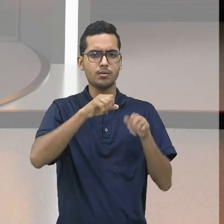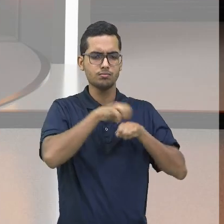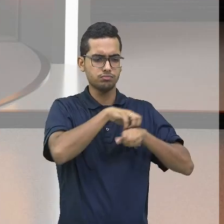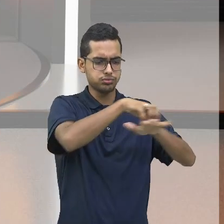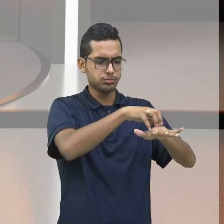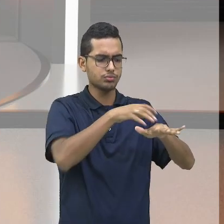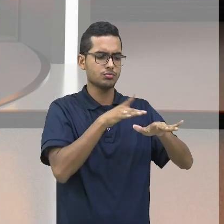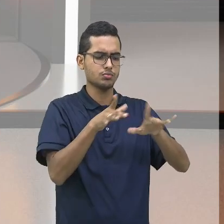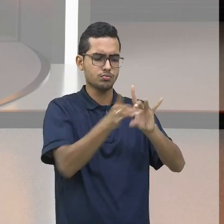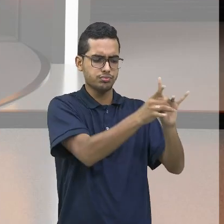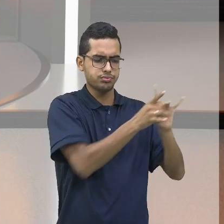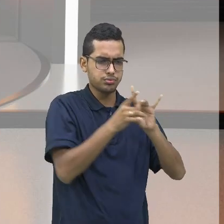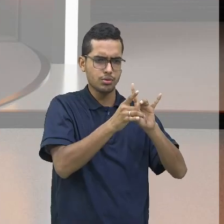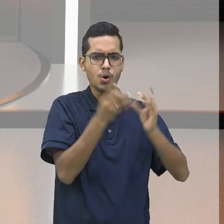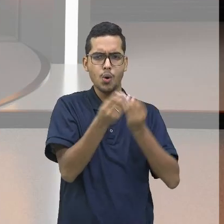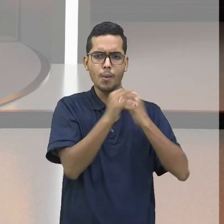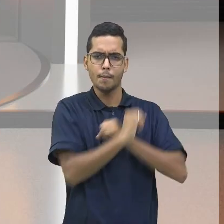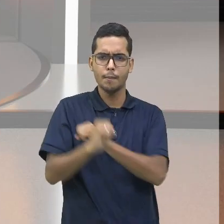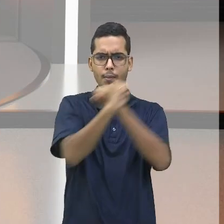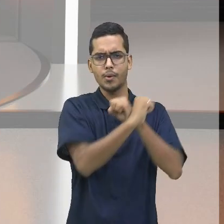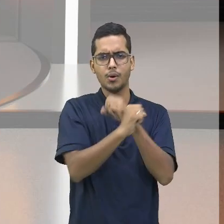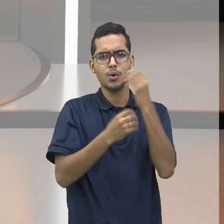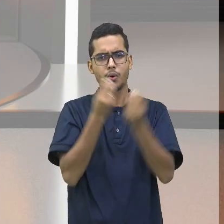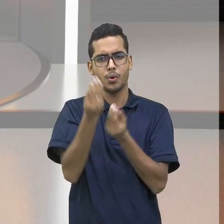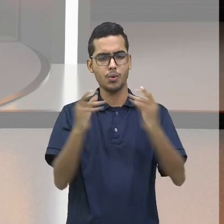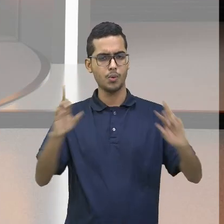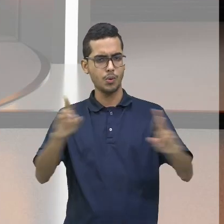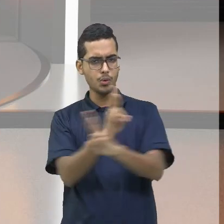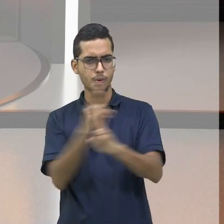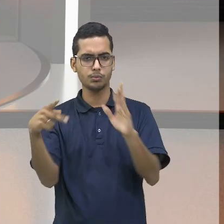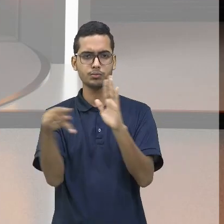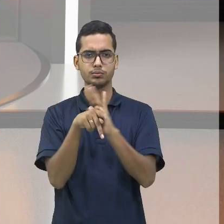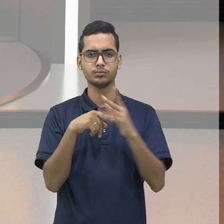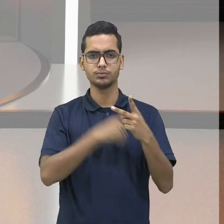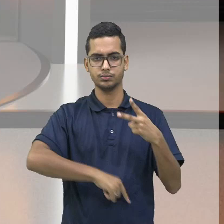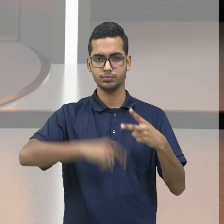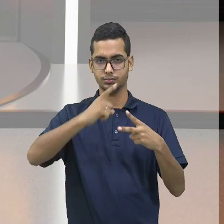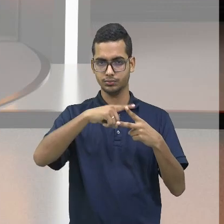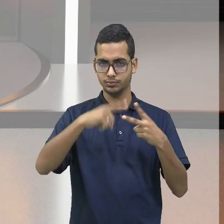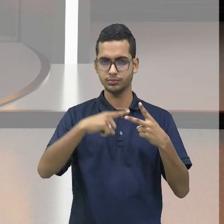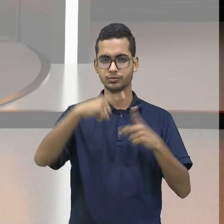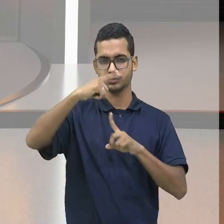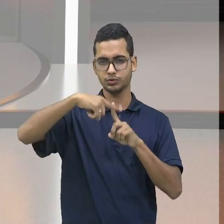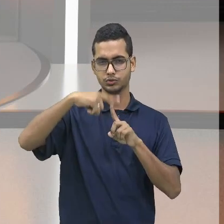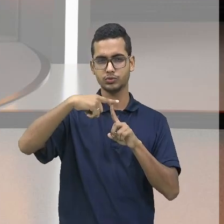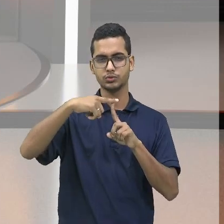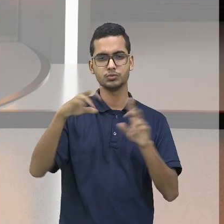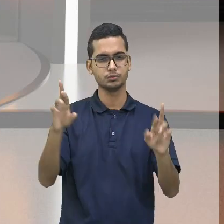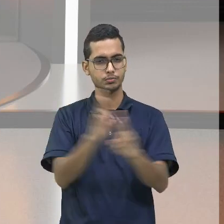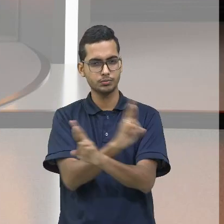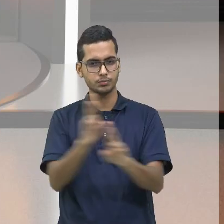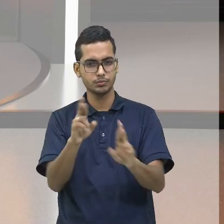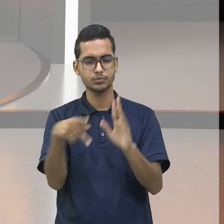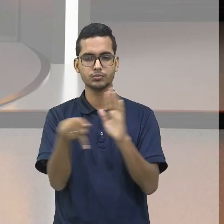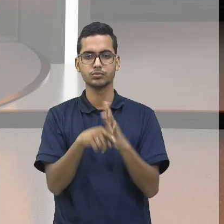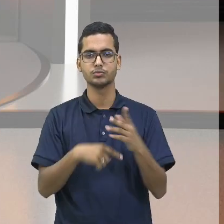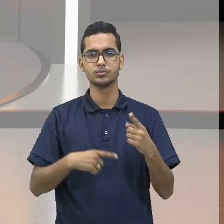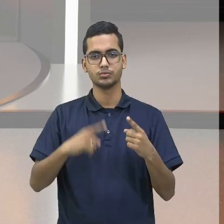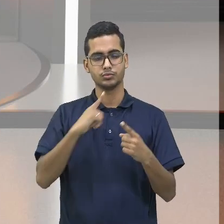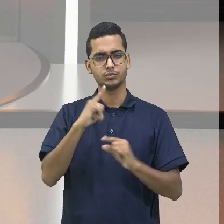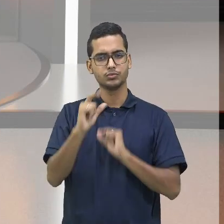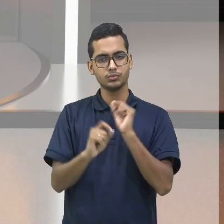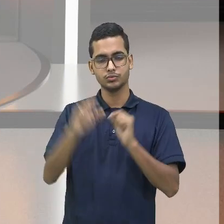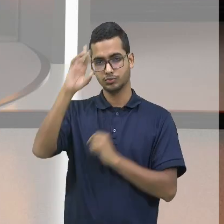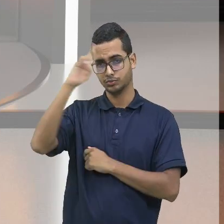vai ser instaurada na relação de suzerania e vassalagem. Então você tinha